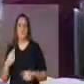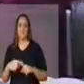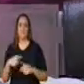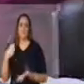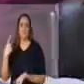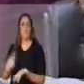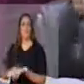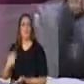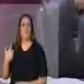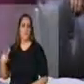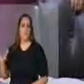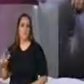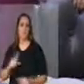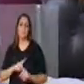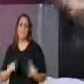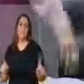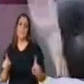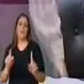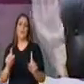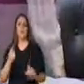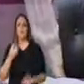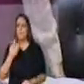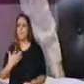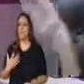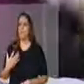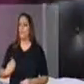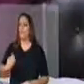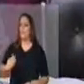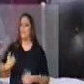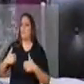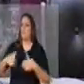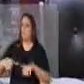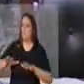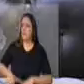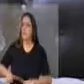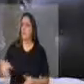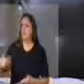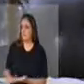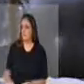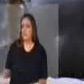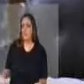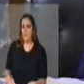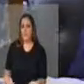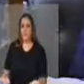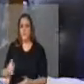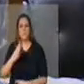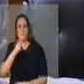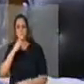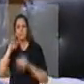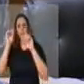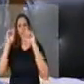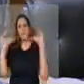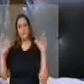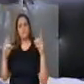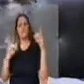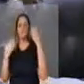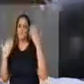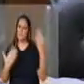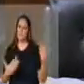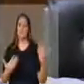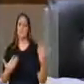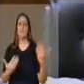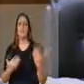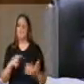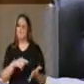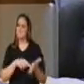tempo prestando toda a atenção a essa comissão geral. Quero de público agradecer sua disponibilidade, que